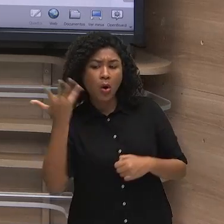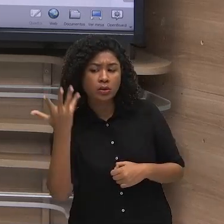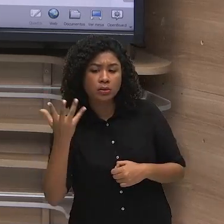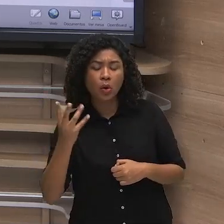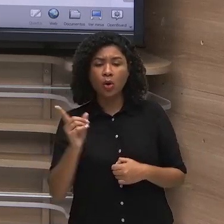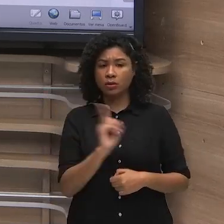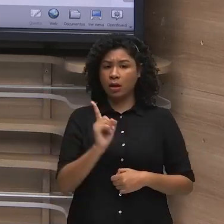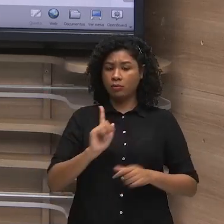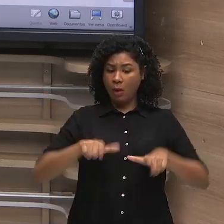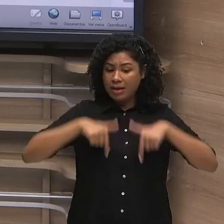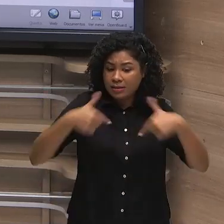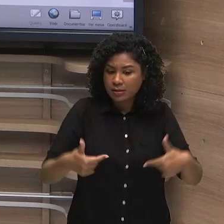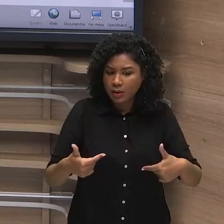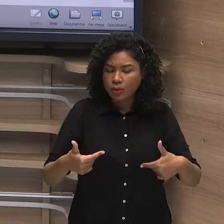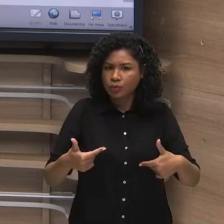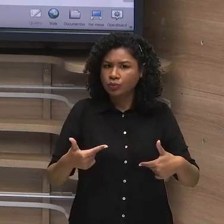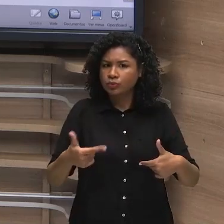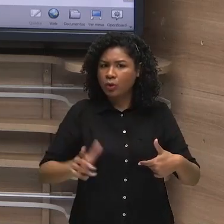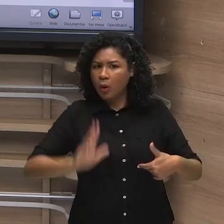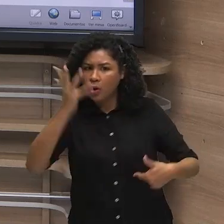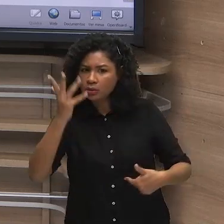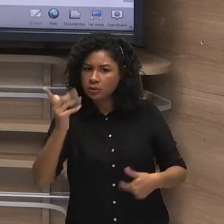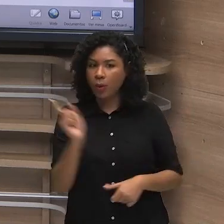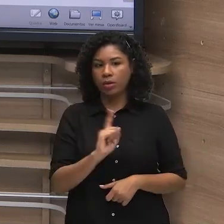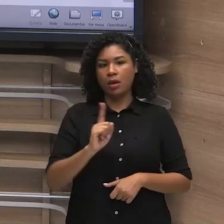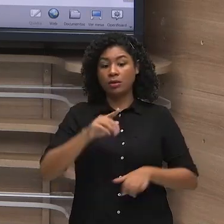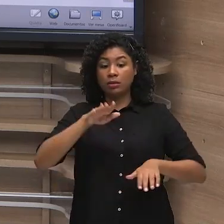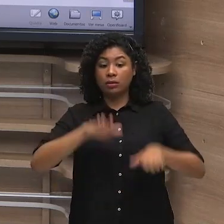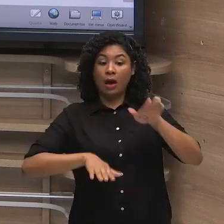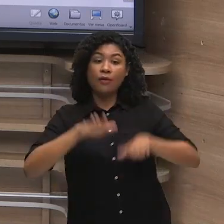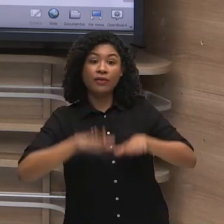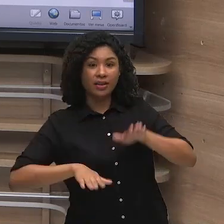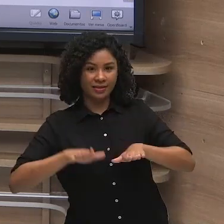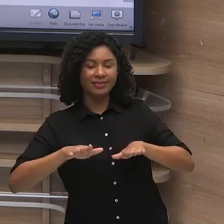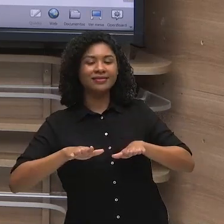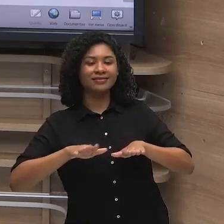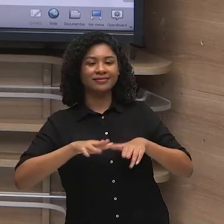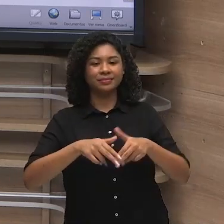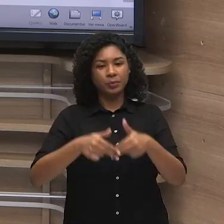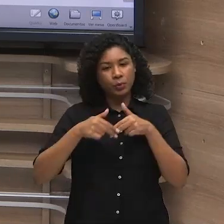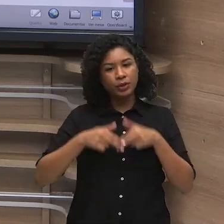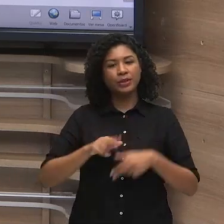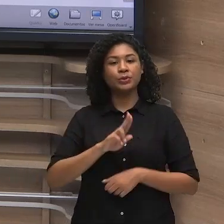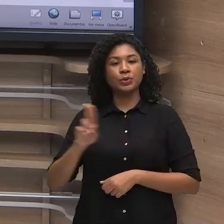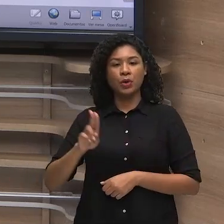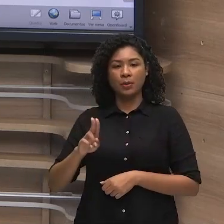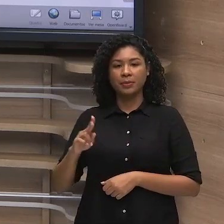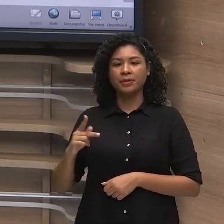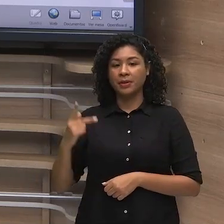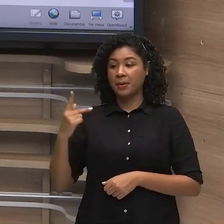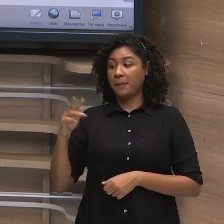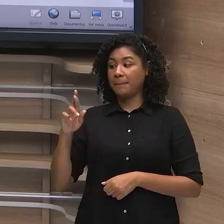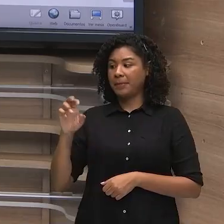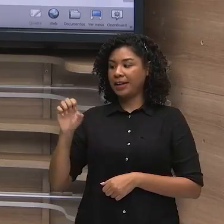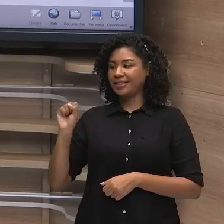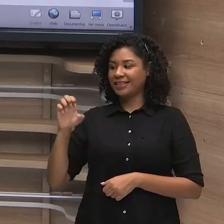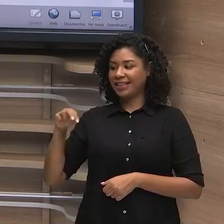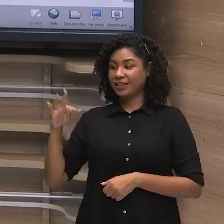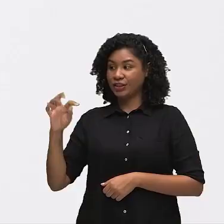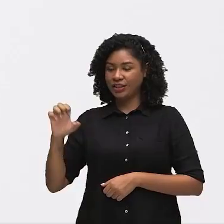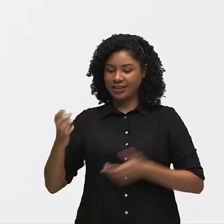é subjuntivo. Então, é presente subjuntivo. Então, imperativo negativo, presente do subjuntivo. E